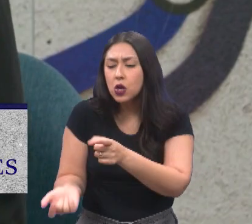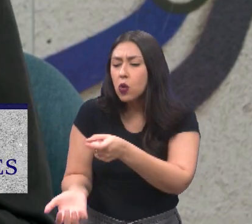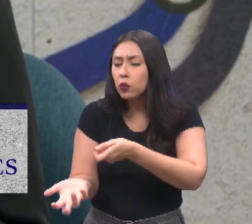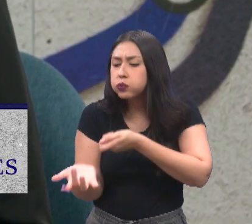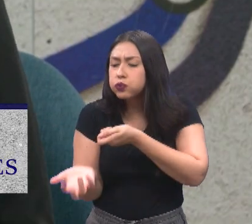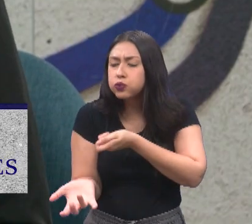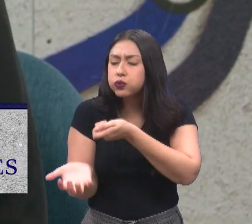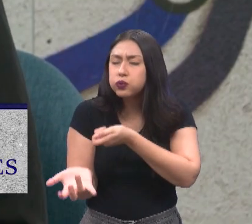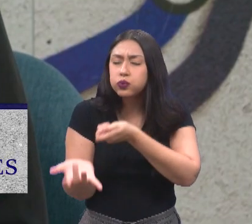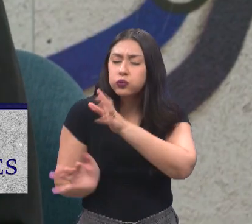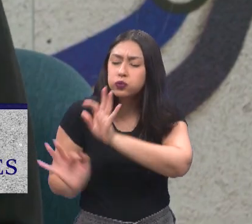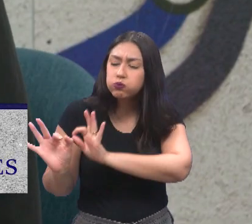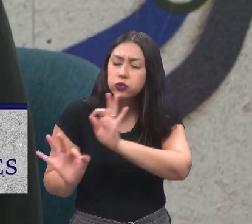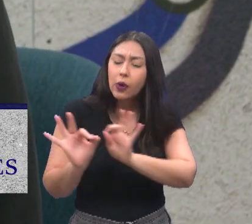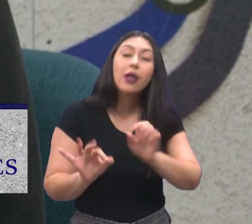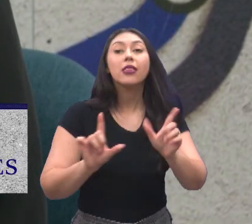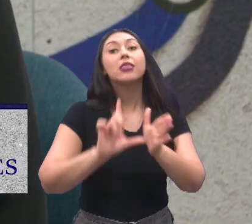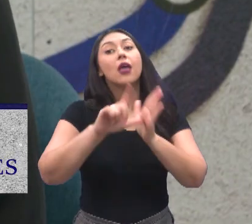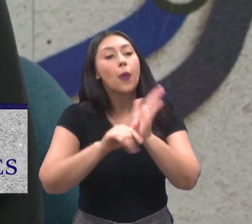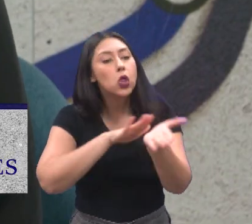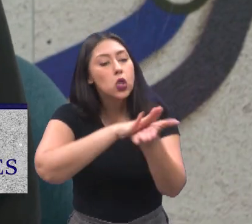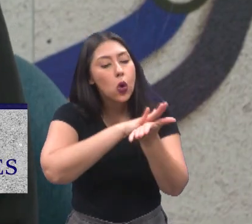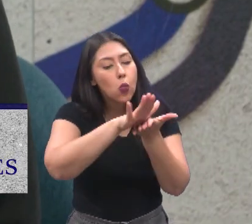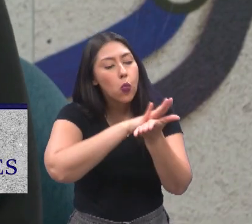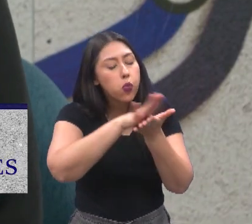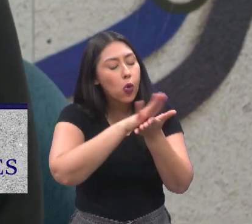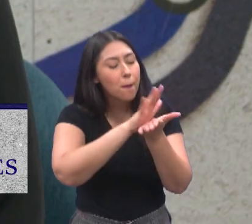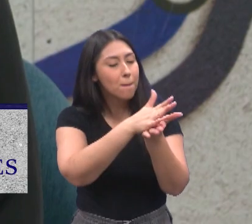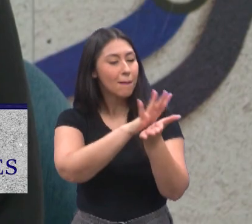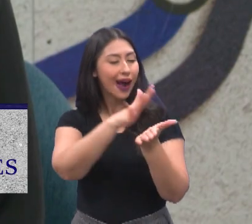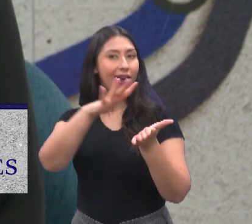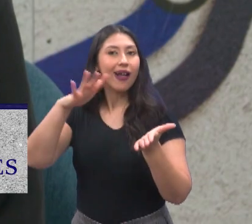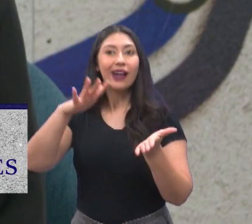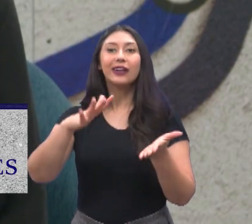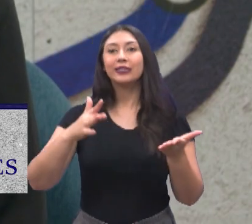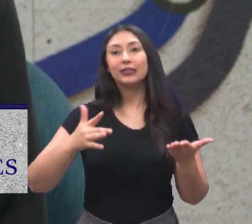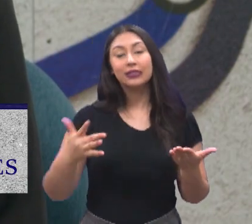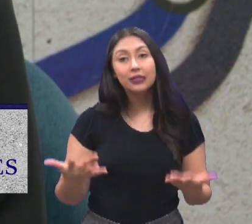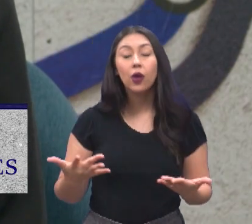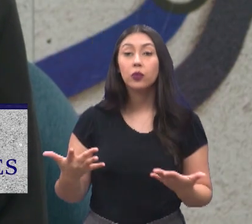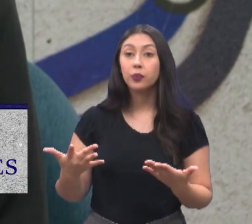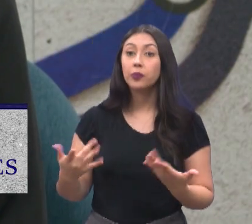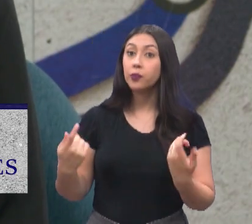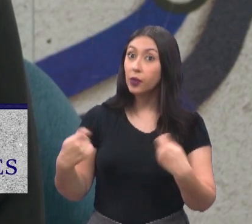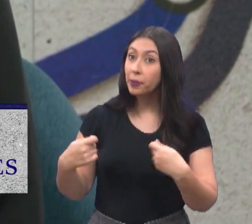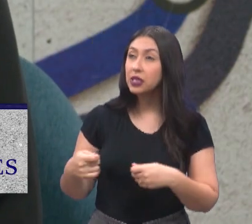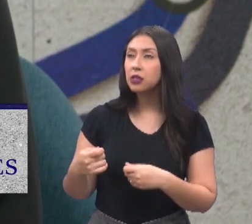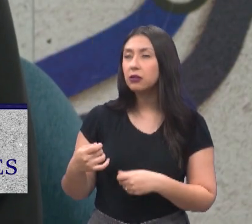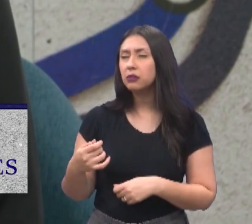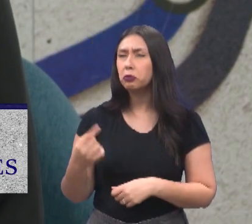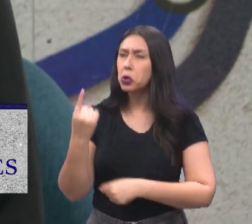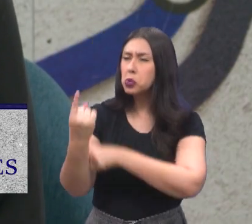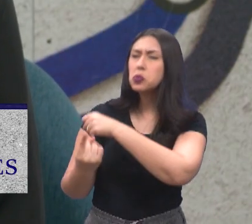toda a construção, o acabamento, que é a parte mais difícil, né? Então, eu acho que passar um tempo, 1 ano pelo menos,